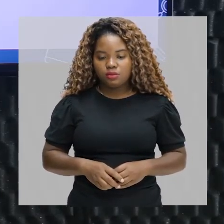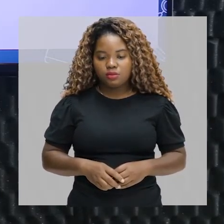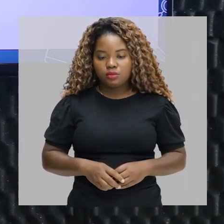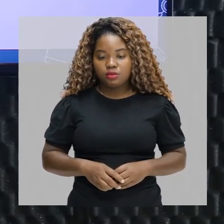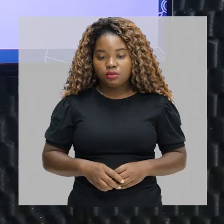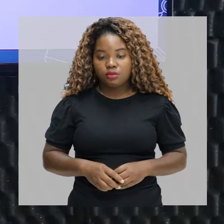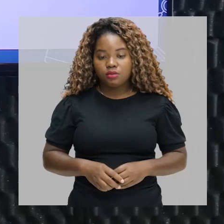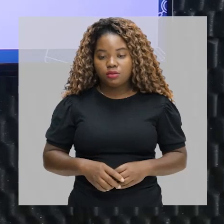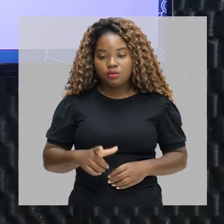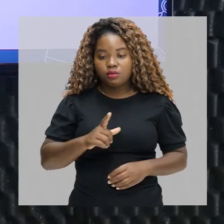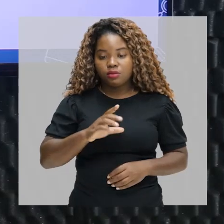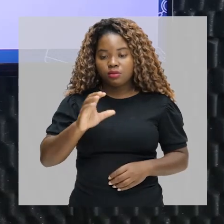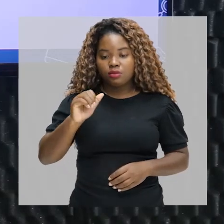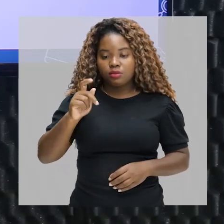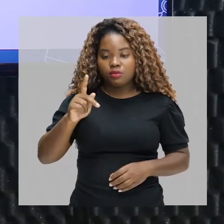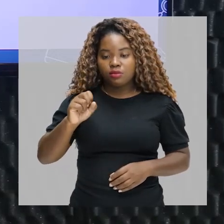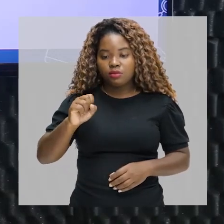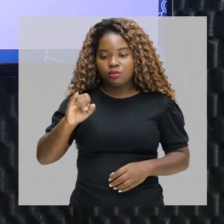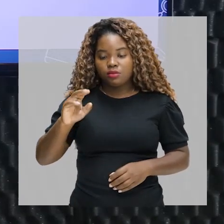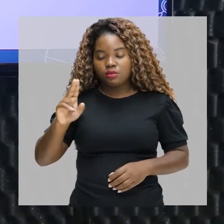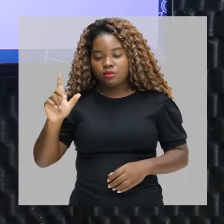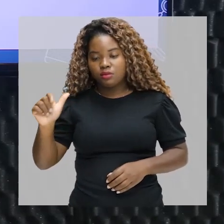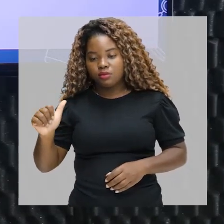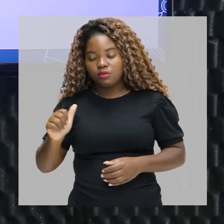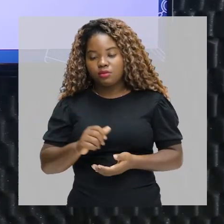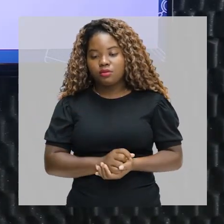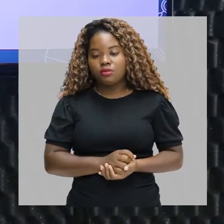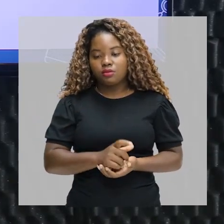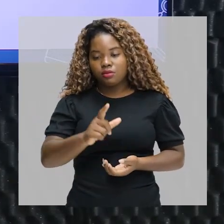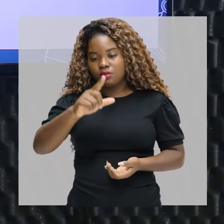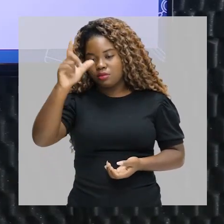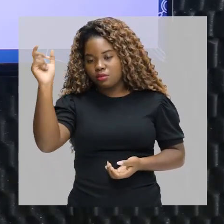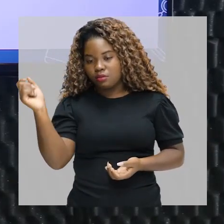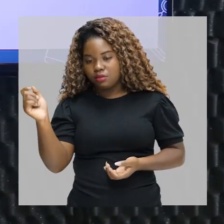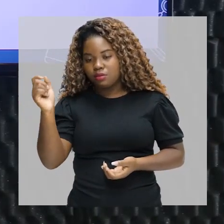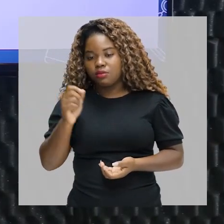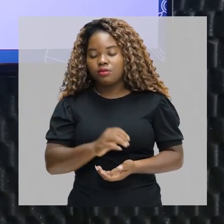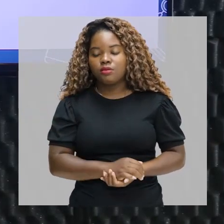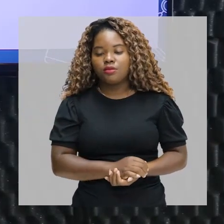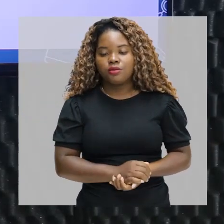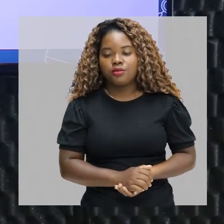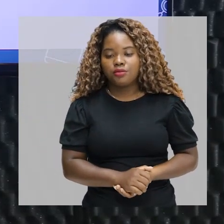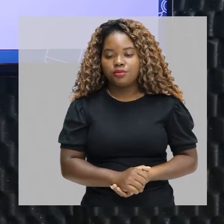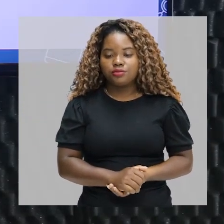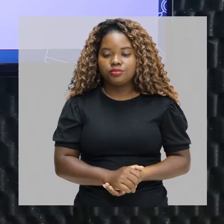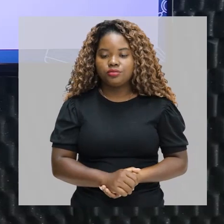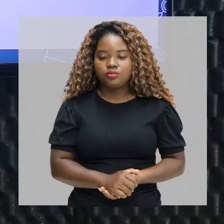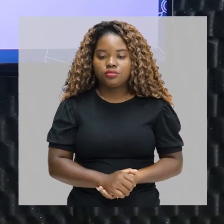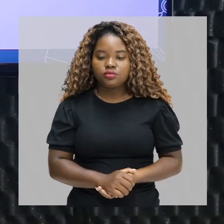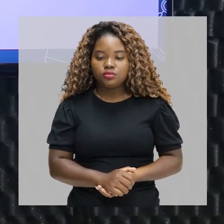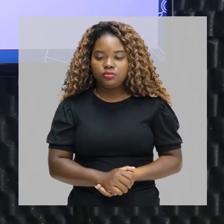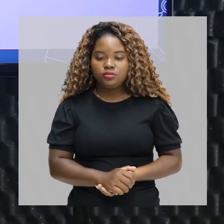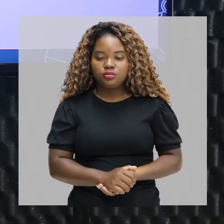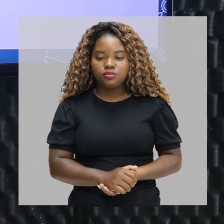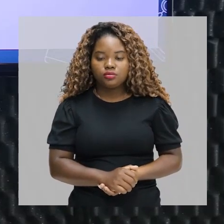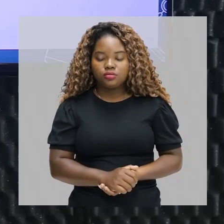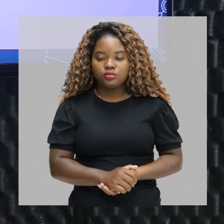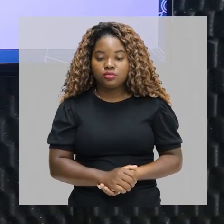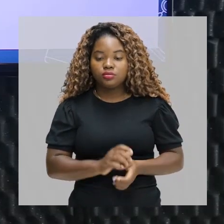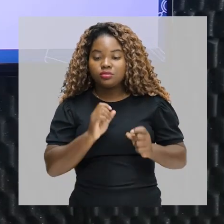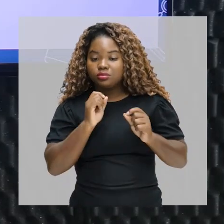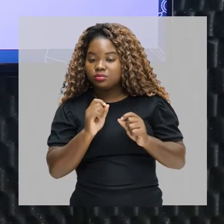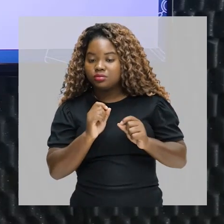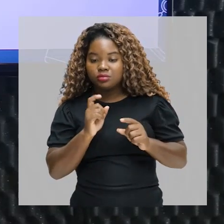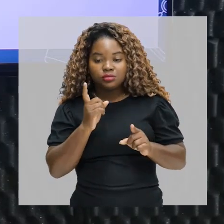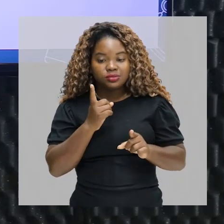uma cápsula a caminho da Lua ou a caminho de qualquer outro local do universo, ok? O que ela não